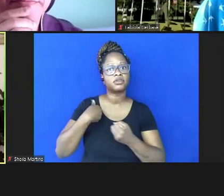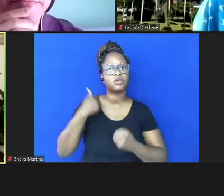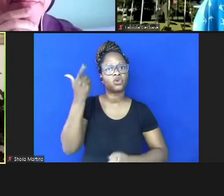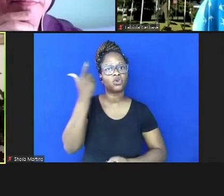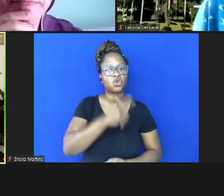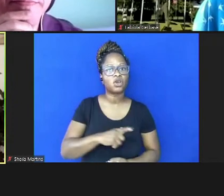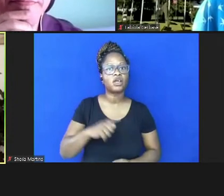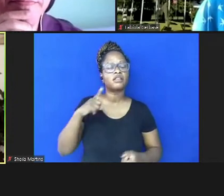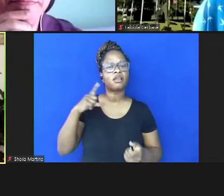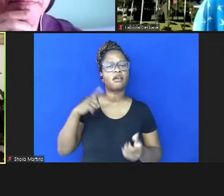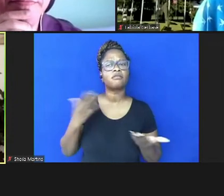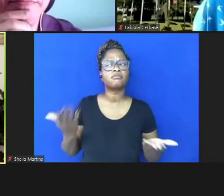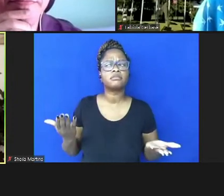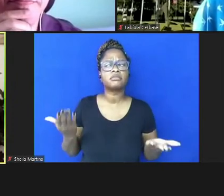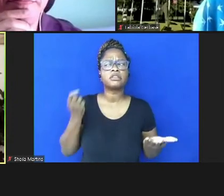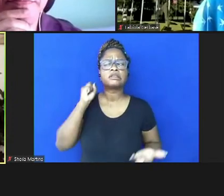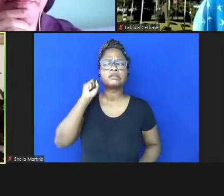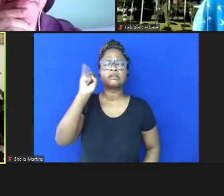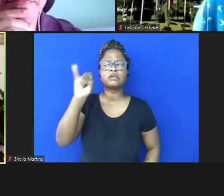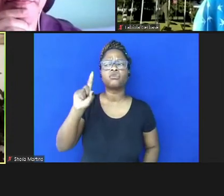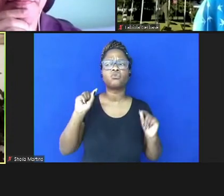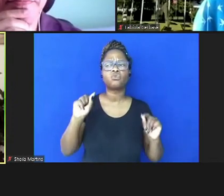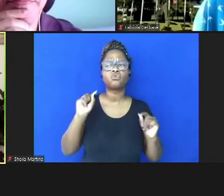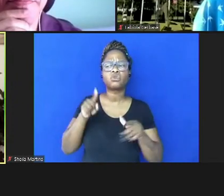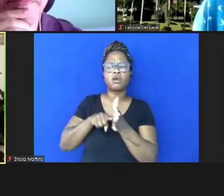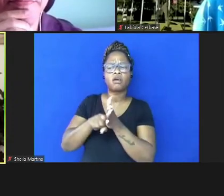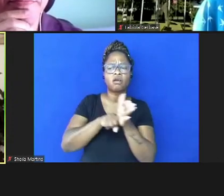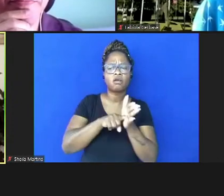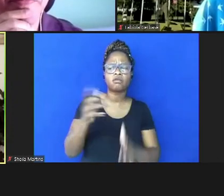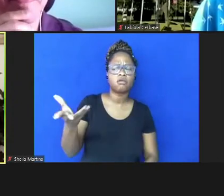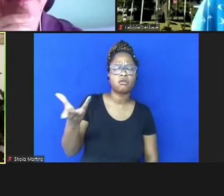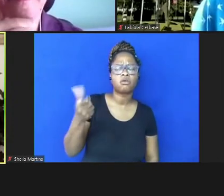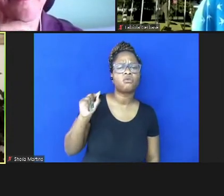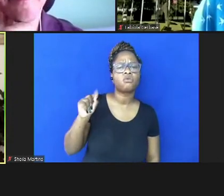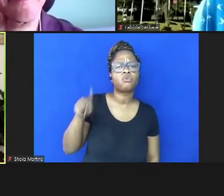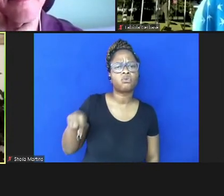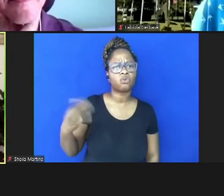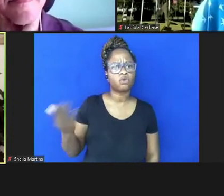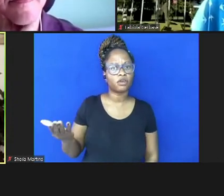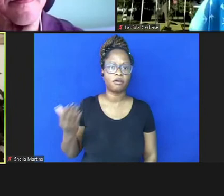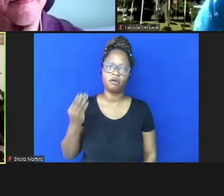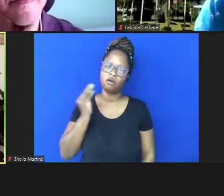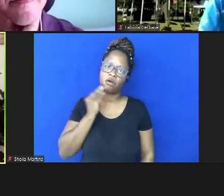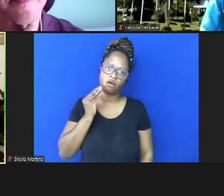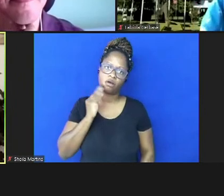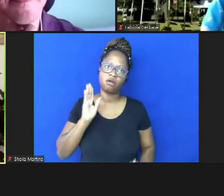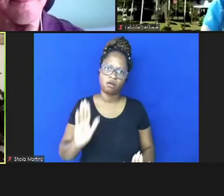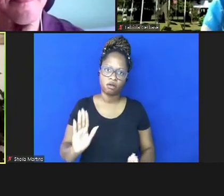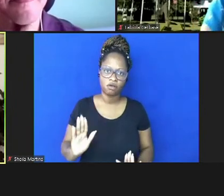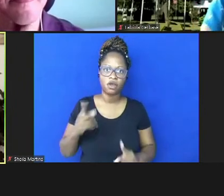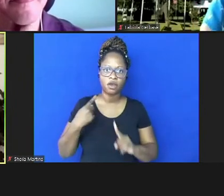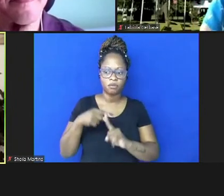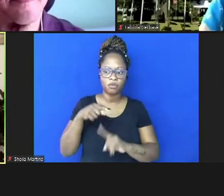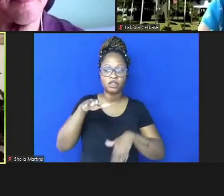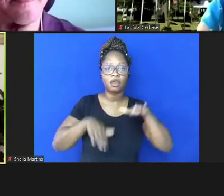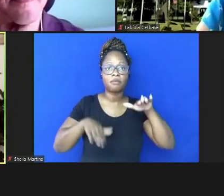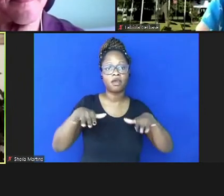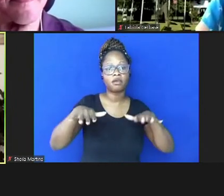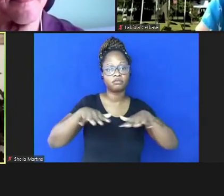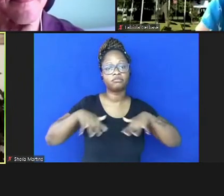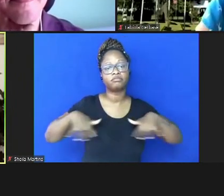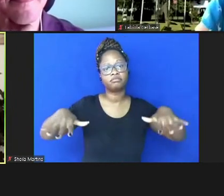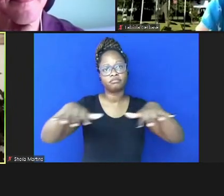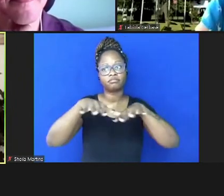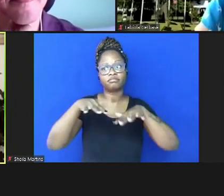mas o que seria, né, um pesquisador de excelência? Então, é claro que é ponderado pela área, né? Então, você é comparado com